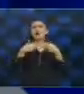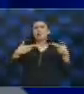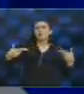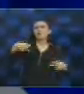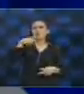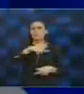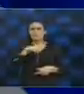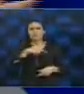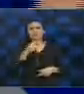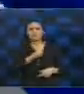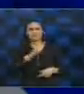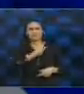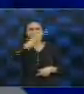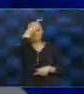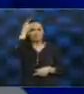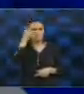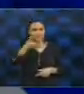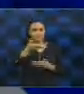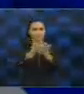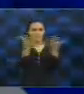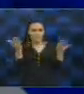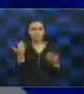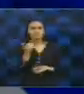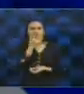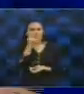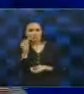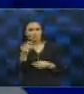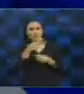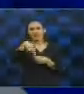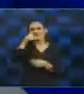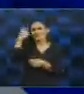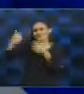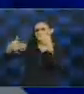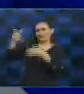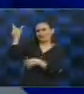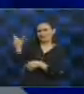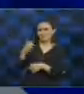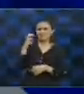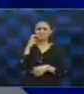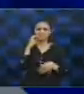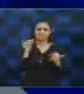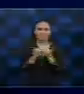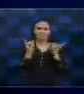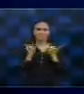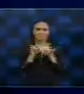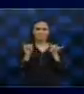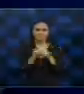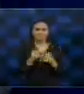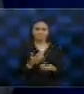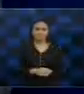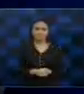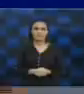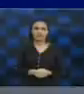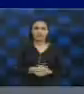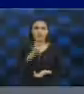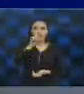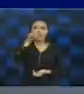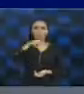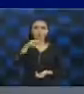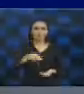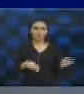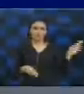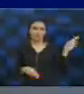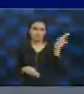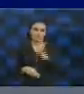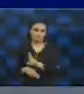me solidarizo com quem está ouvindo o que diz de baixarias e de inverdades o candidato Marcelo Ramos. Tréplica, um minuto. Eu realmente